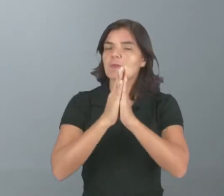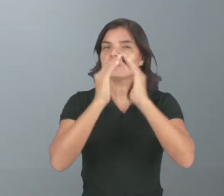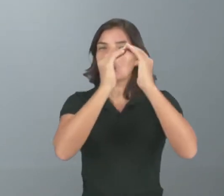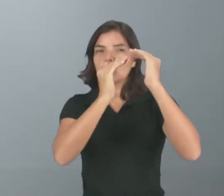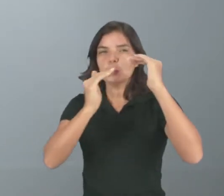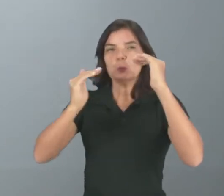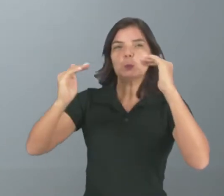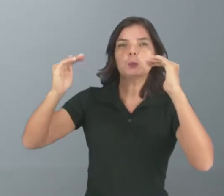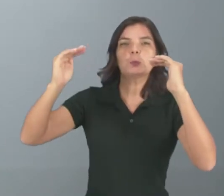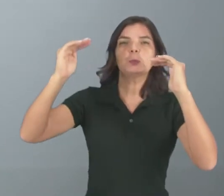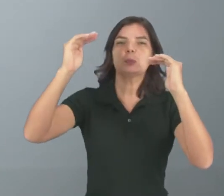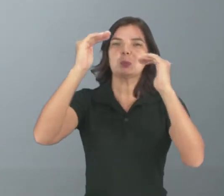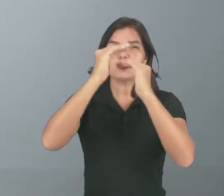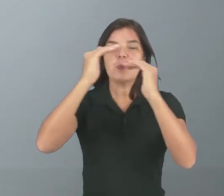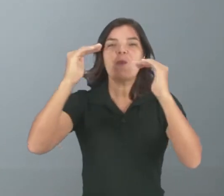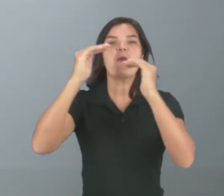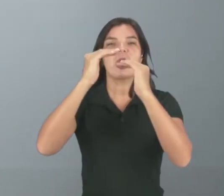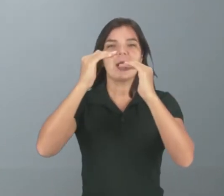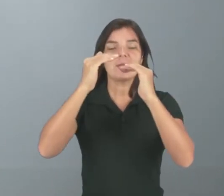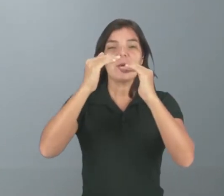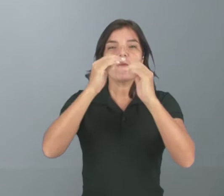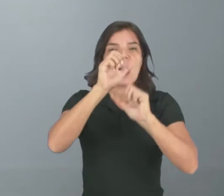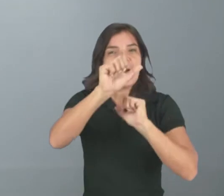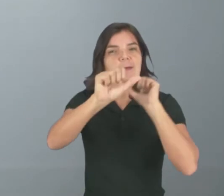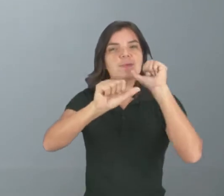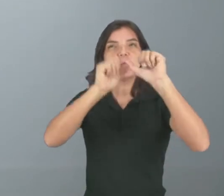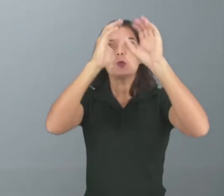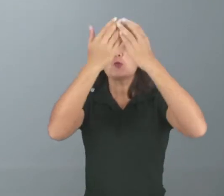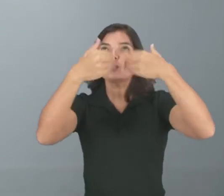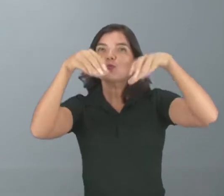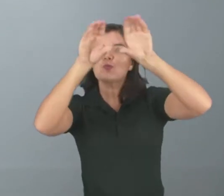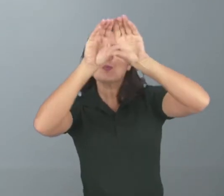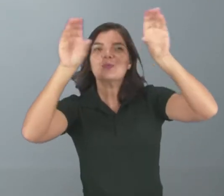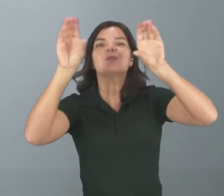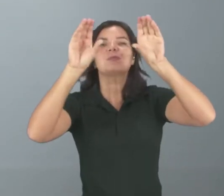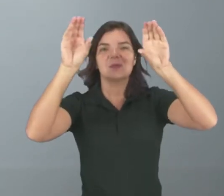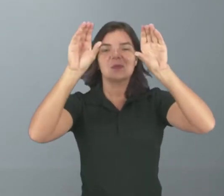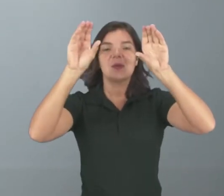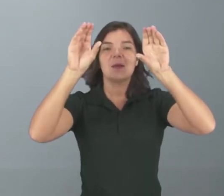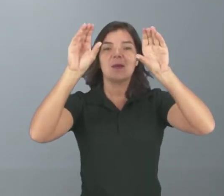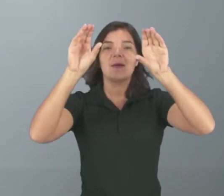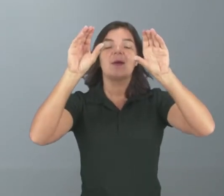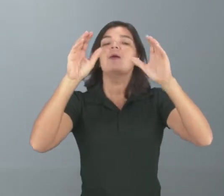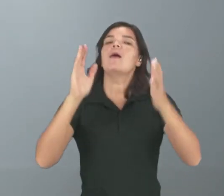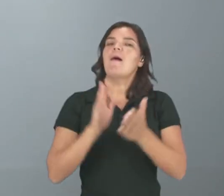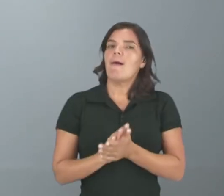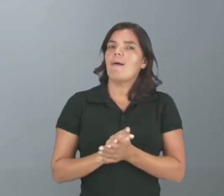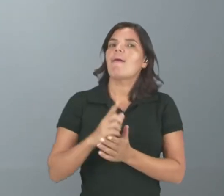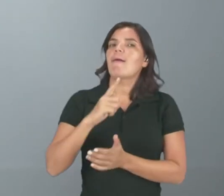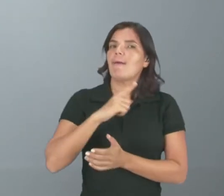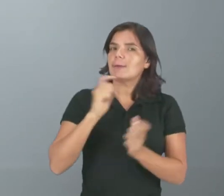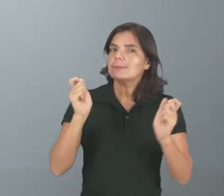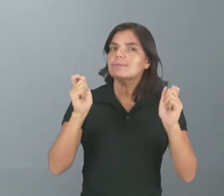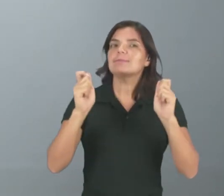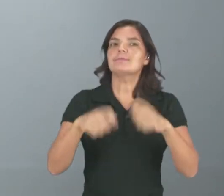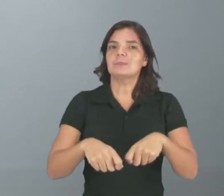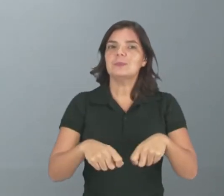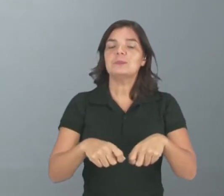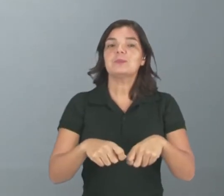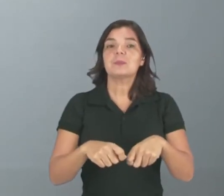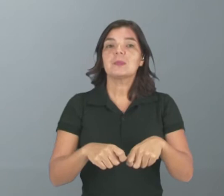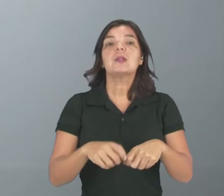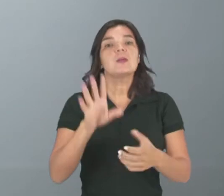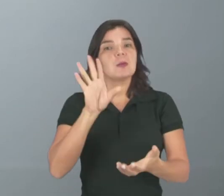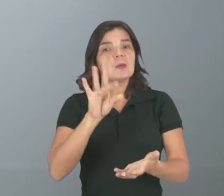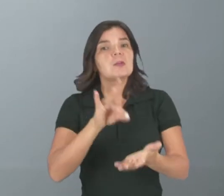vai exceder, vai transpassar os limites da física, há uma grande possibilidade de